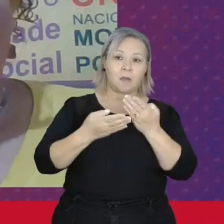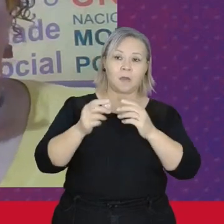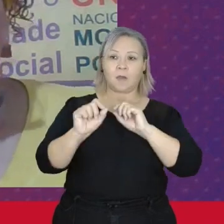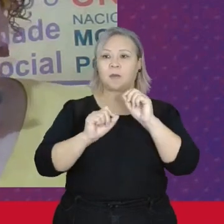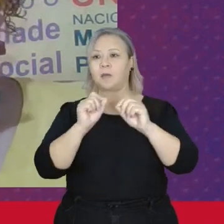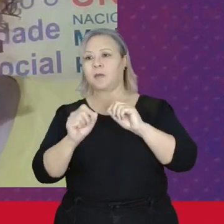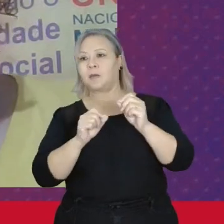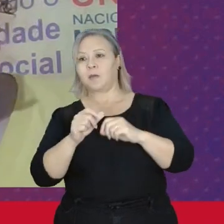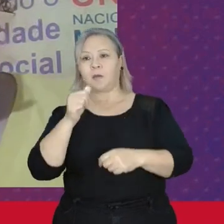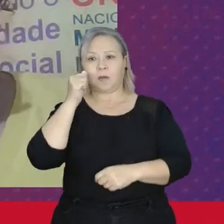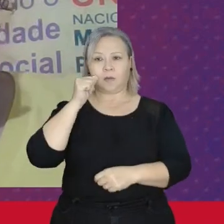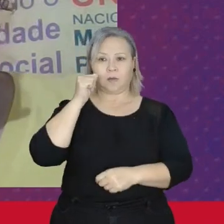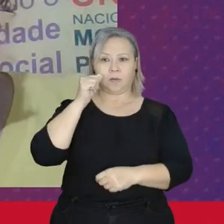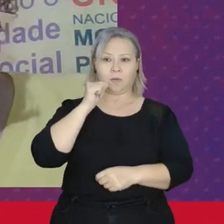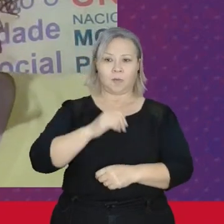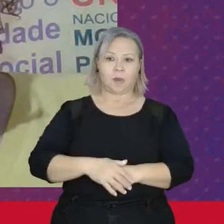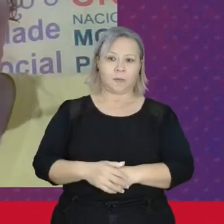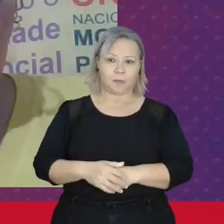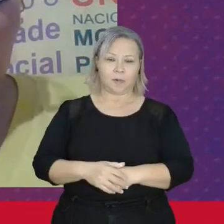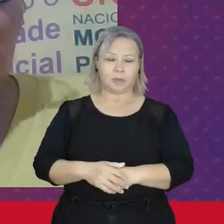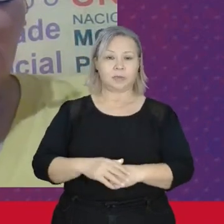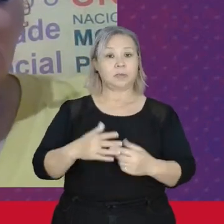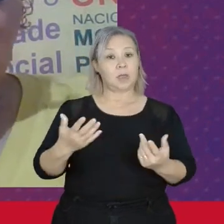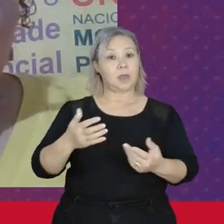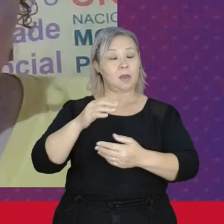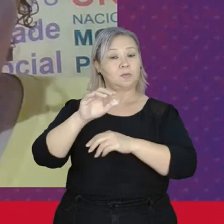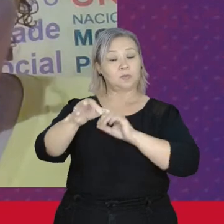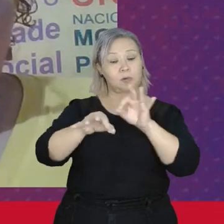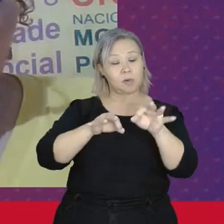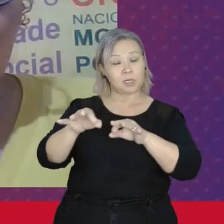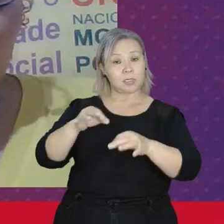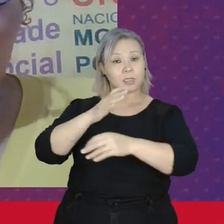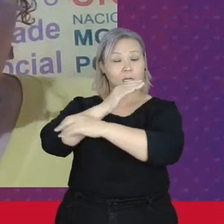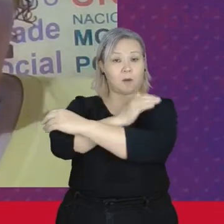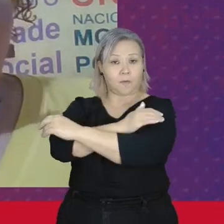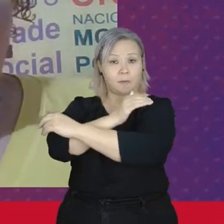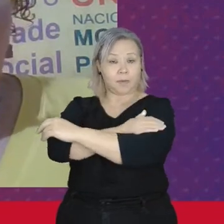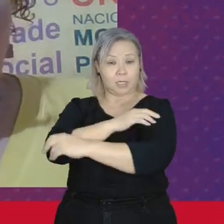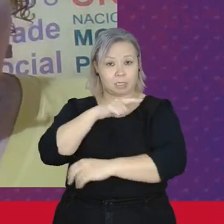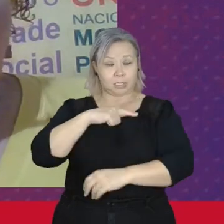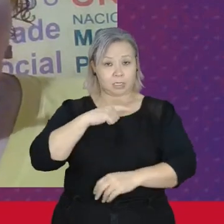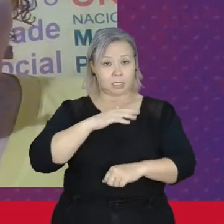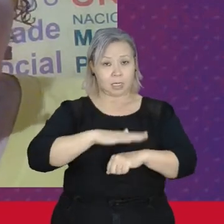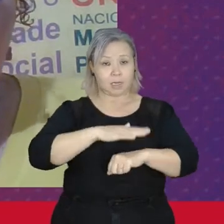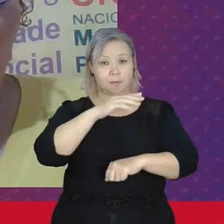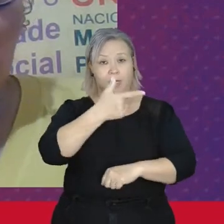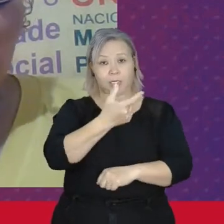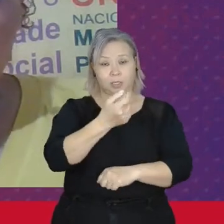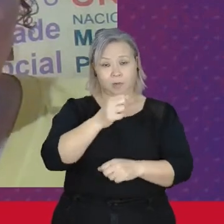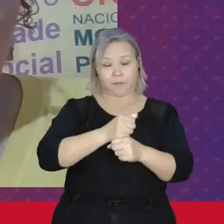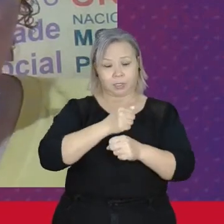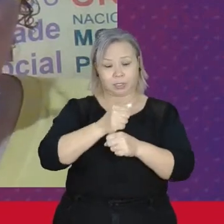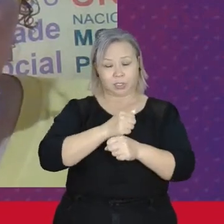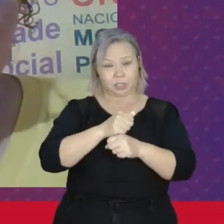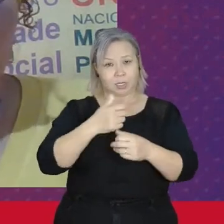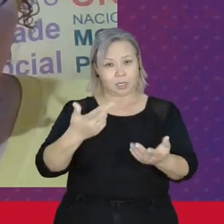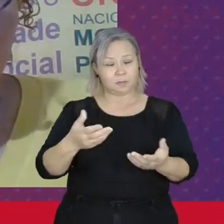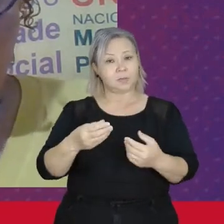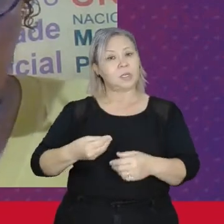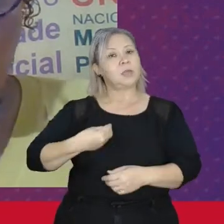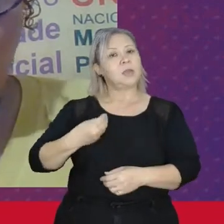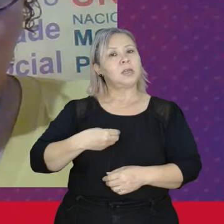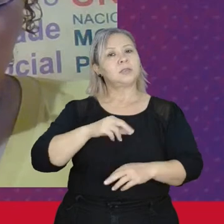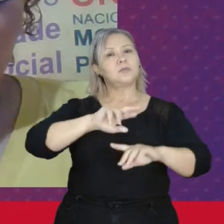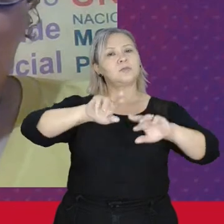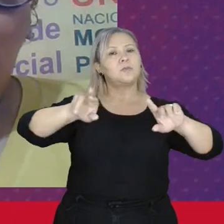uma organização feminista que existe já há mais de 20 anos, e estamos em